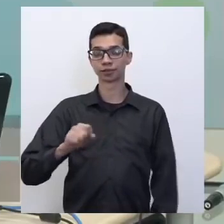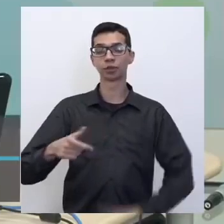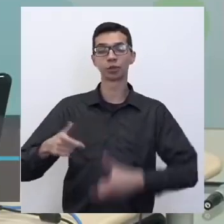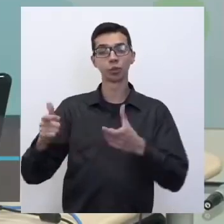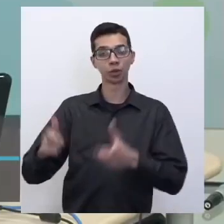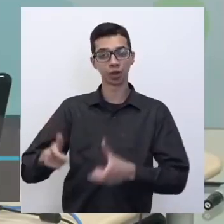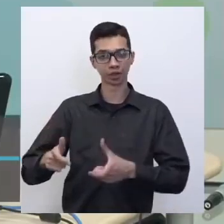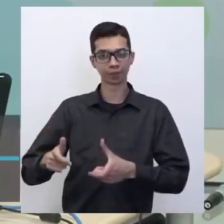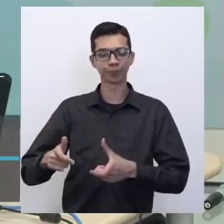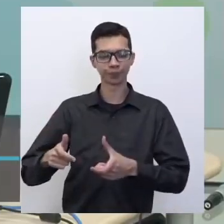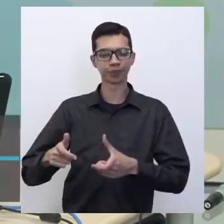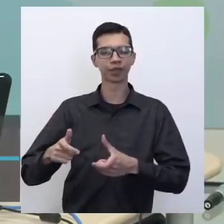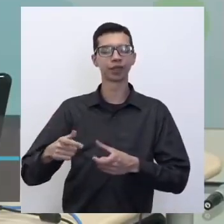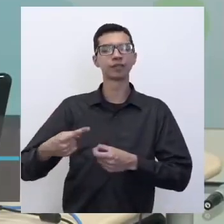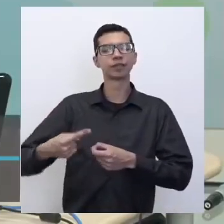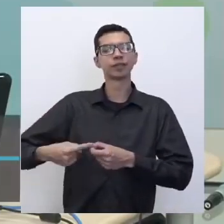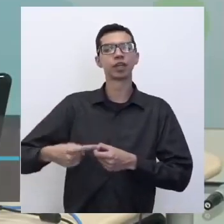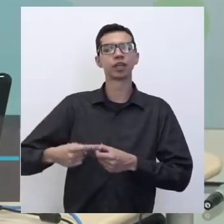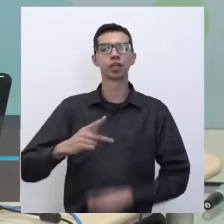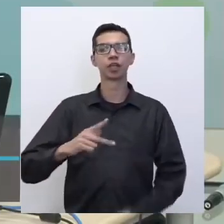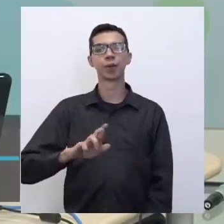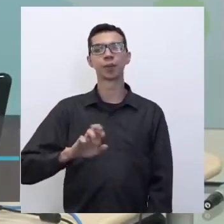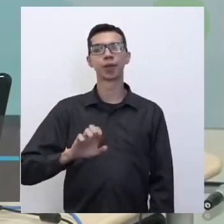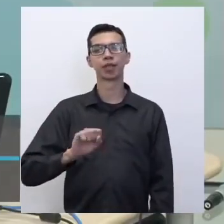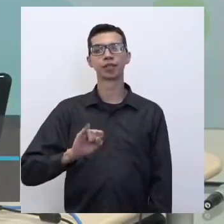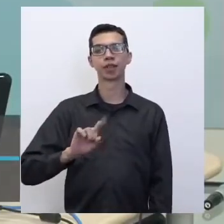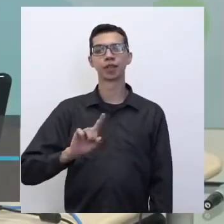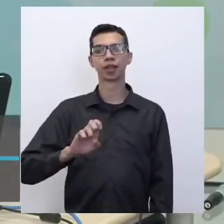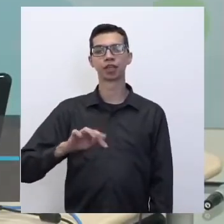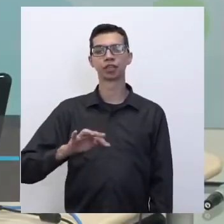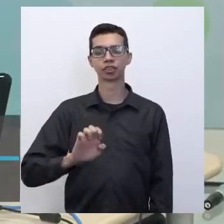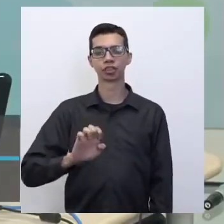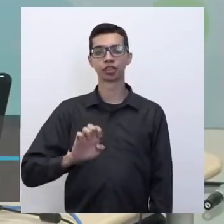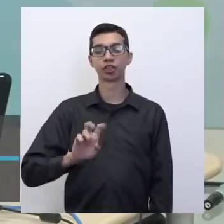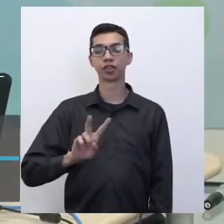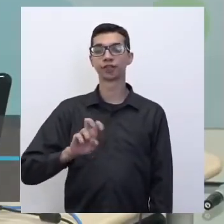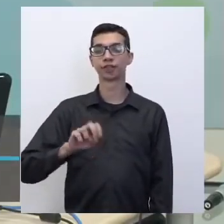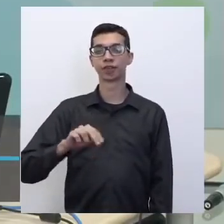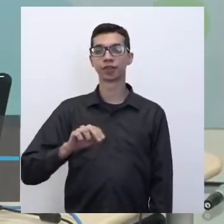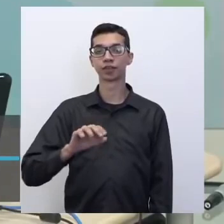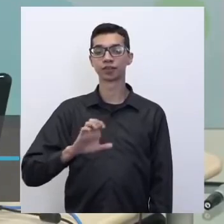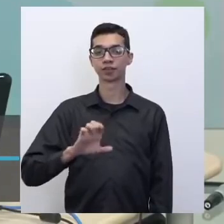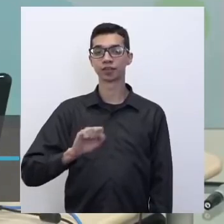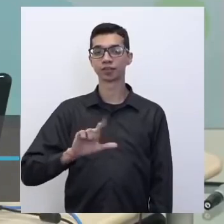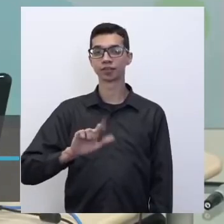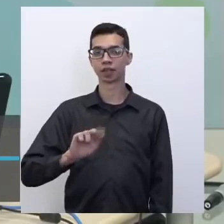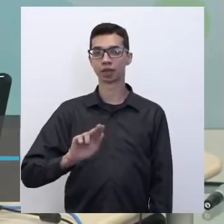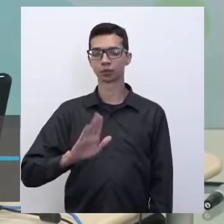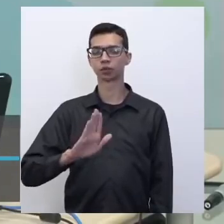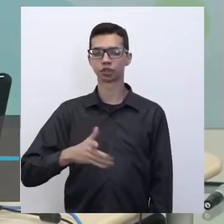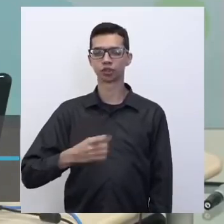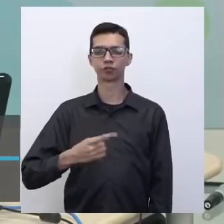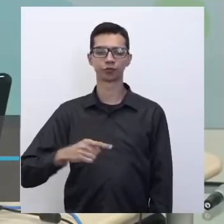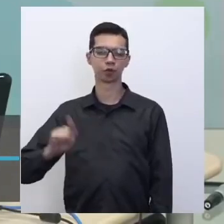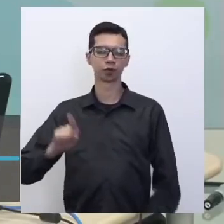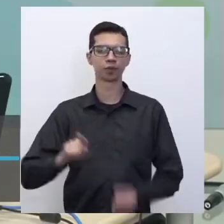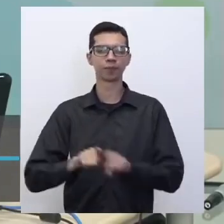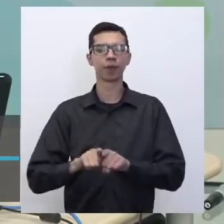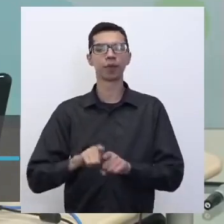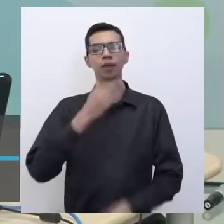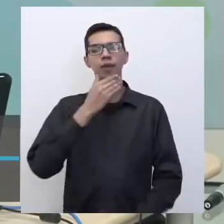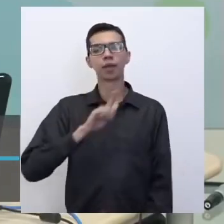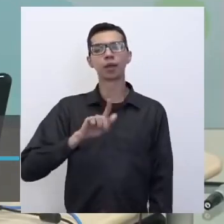professora, pela sua participação. O Gustavo já foi em vários espetáculos. A